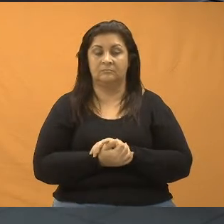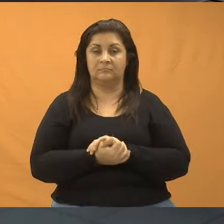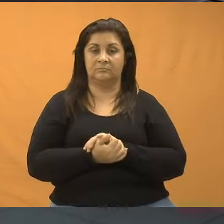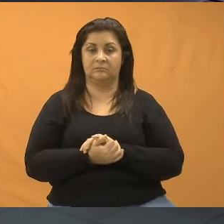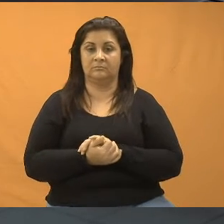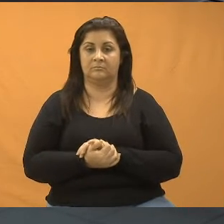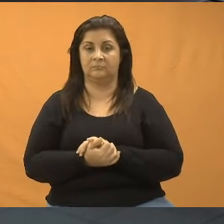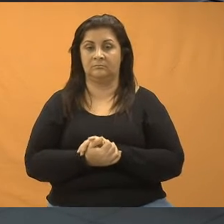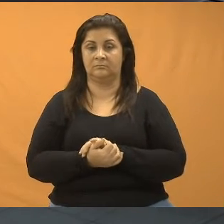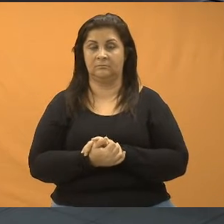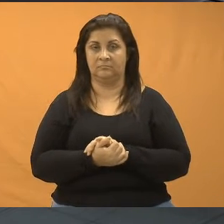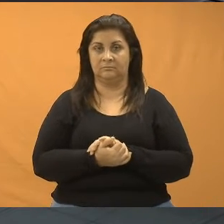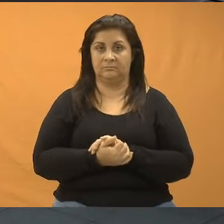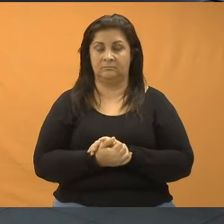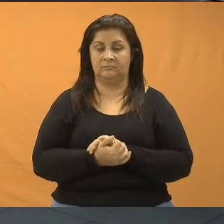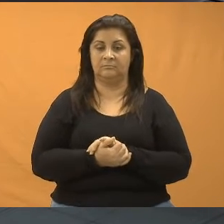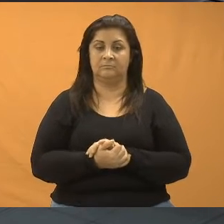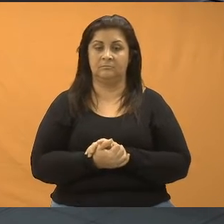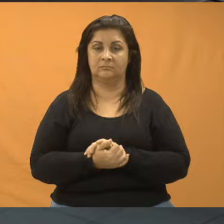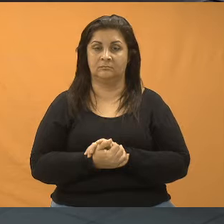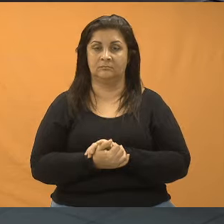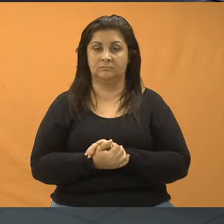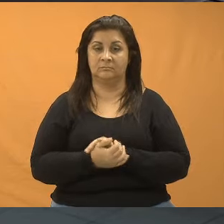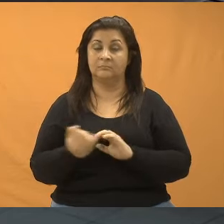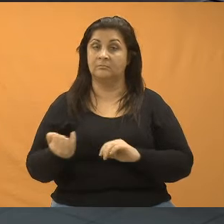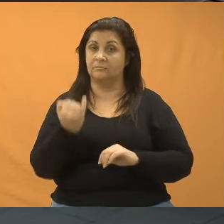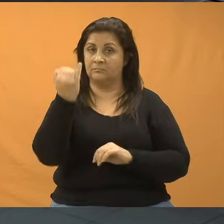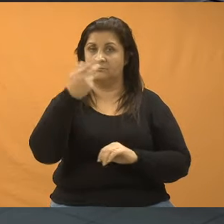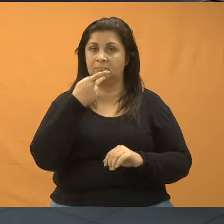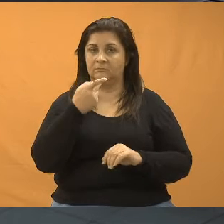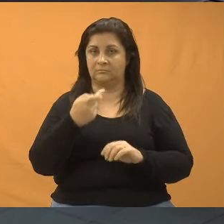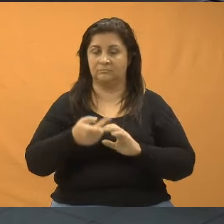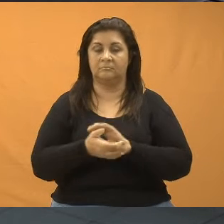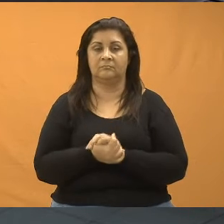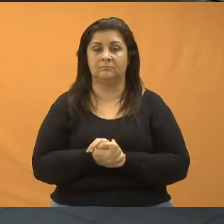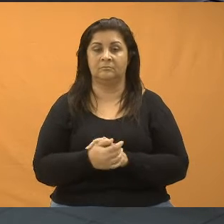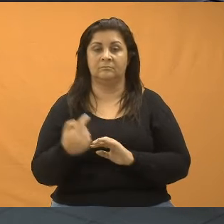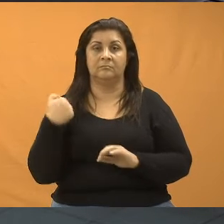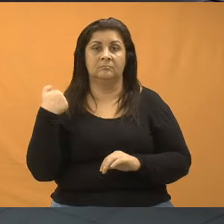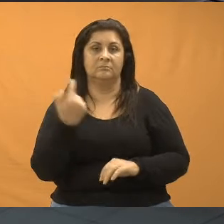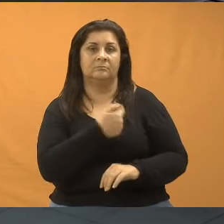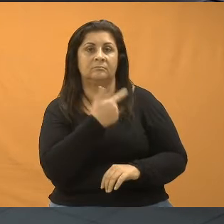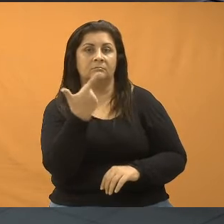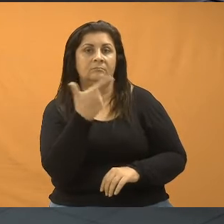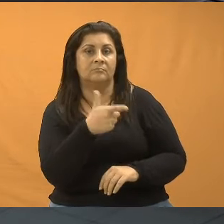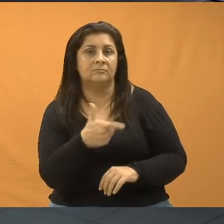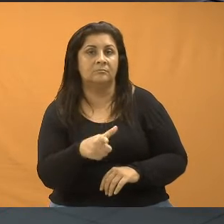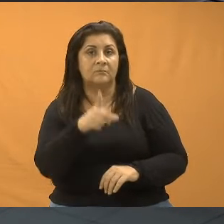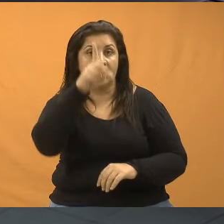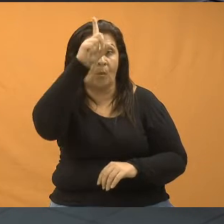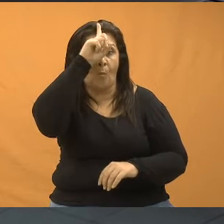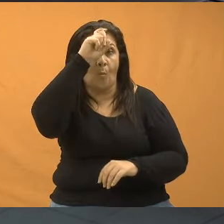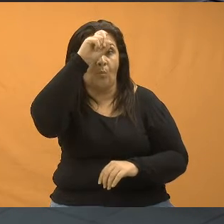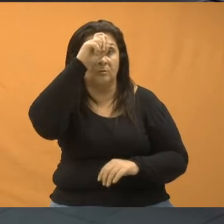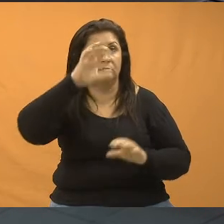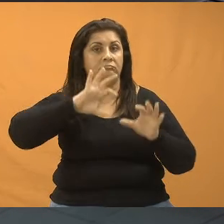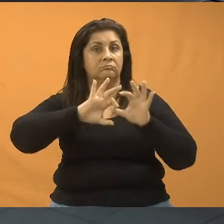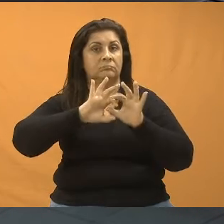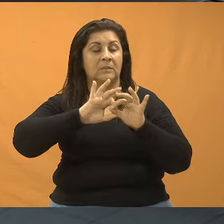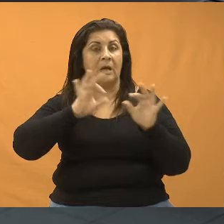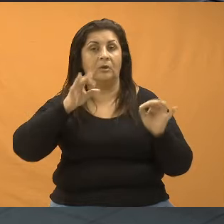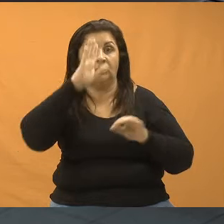A questão é a seguinte, né, que acho que é importante colocar, é que nós não temos um hospital público de retaguarda,